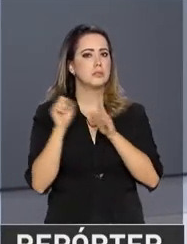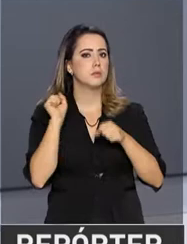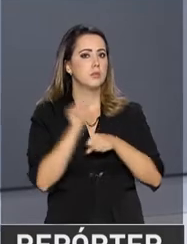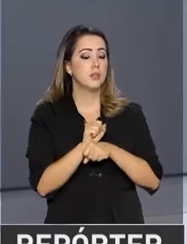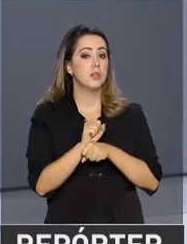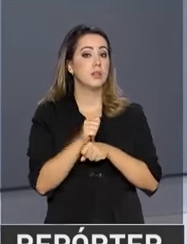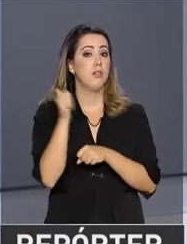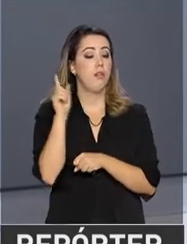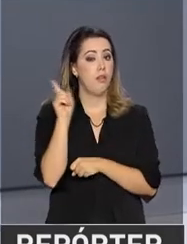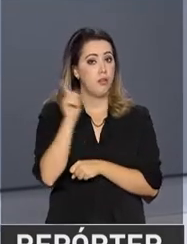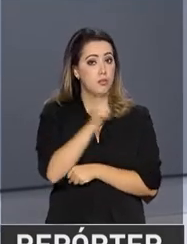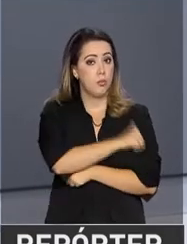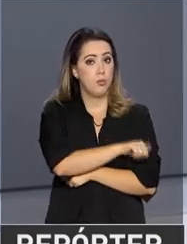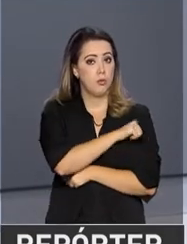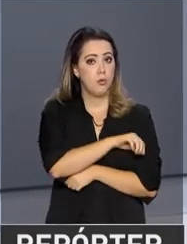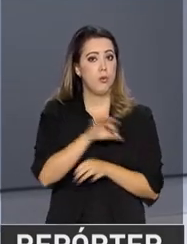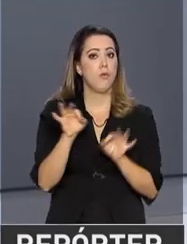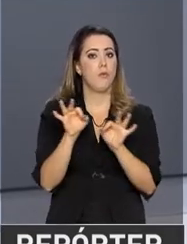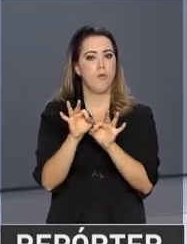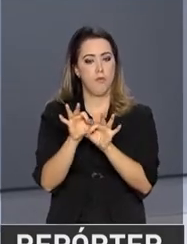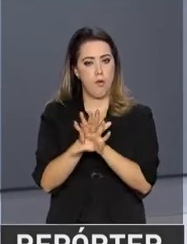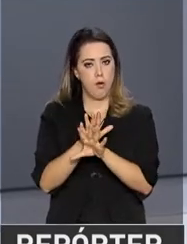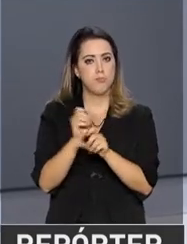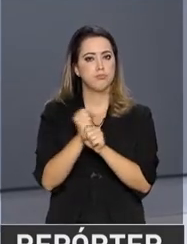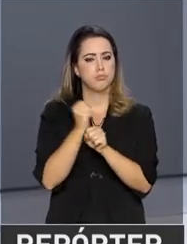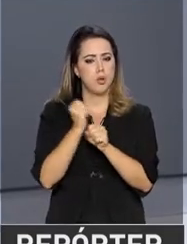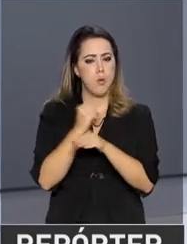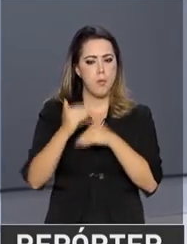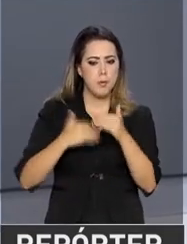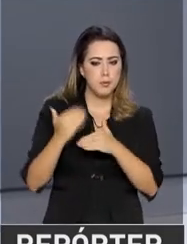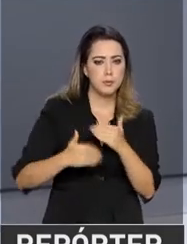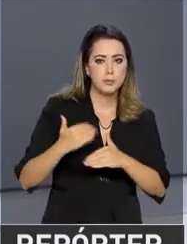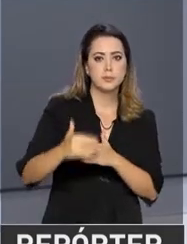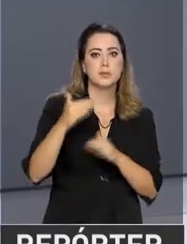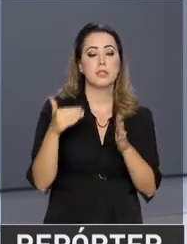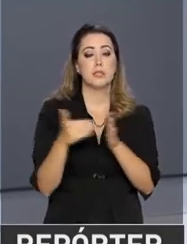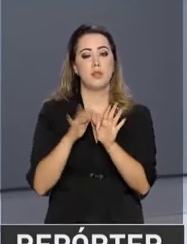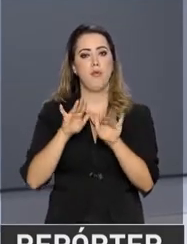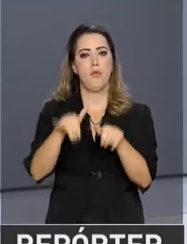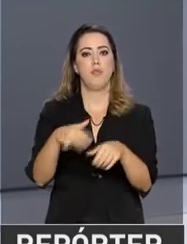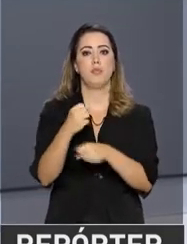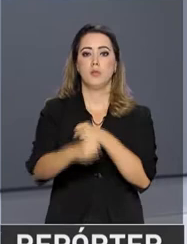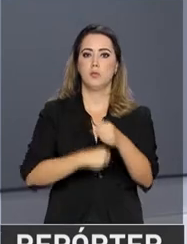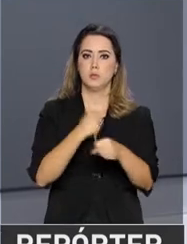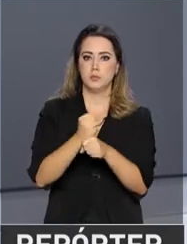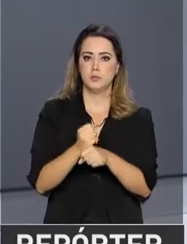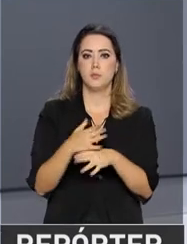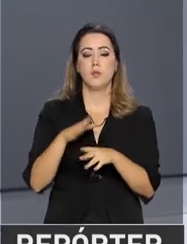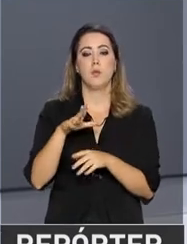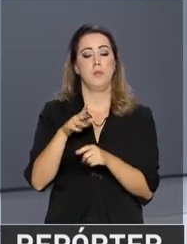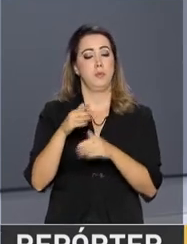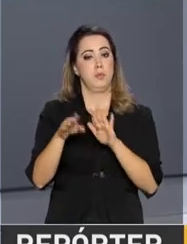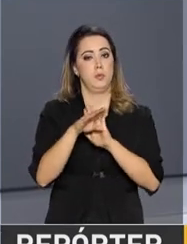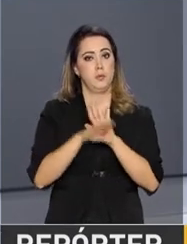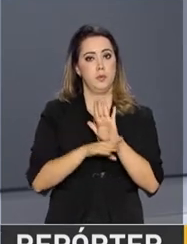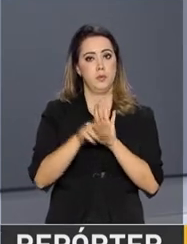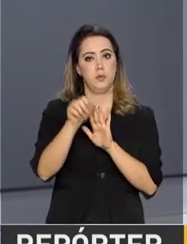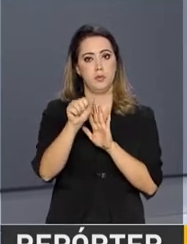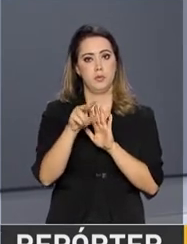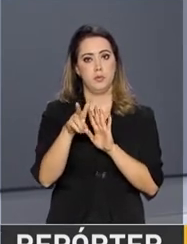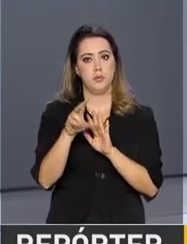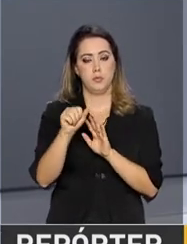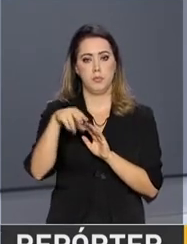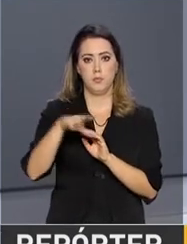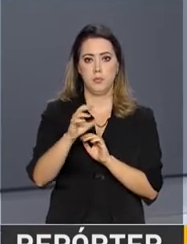Rio de Janeiro serão concluídas até o final do ano que vem por meio do programa Avançar do governo federal. Em Volta Redonda, interior